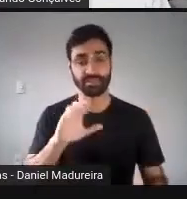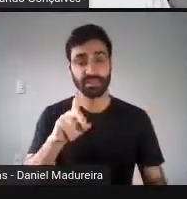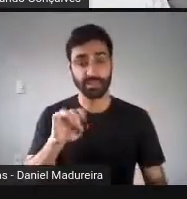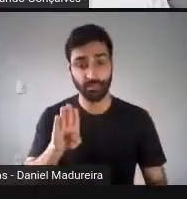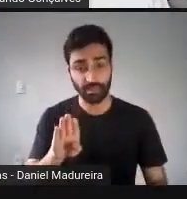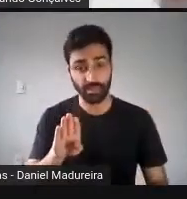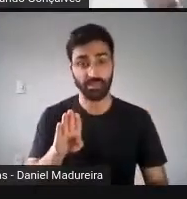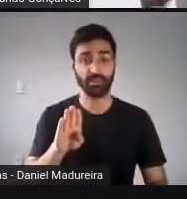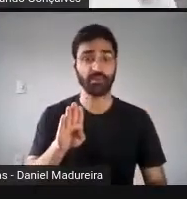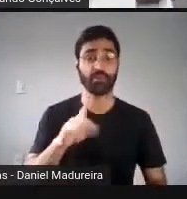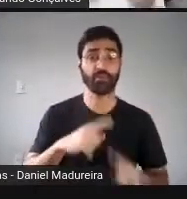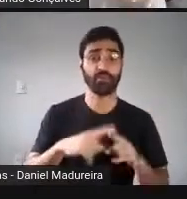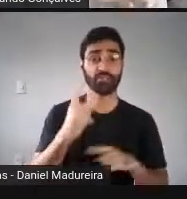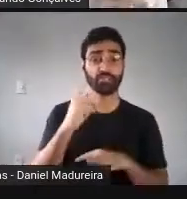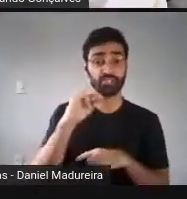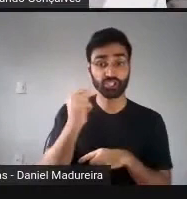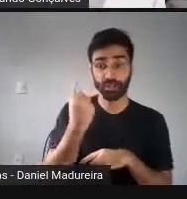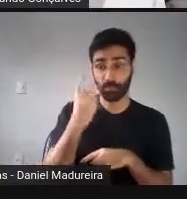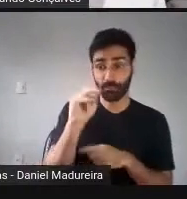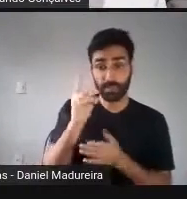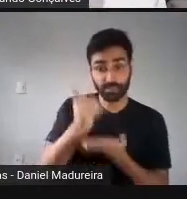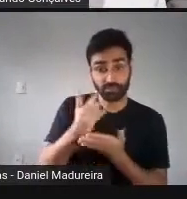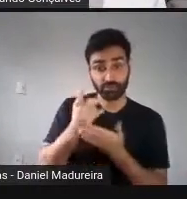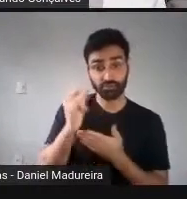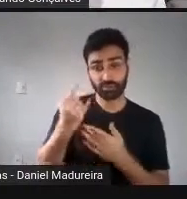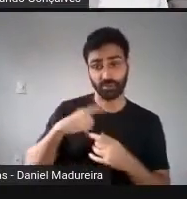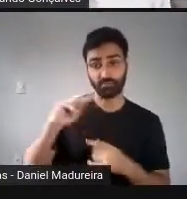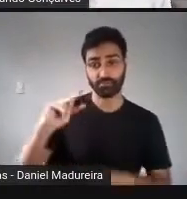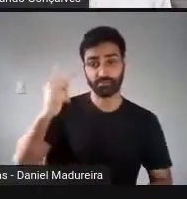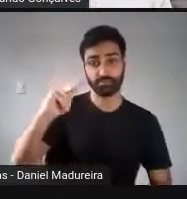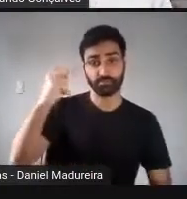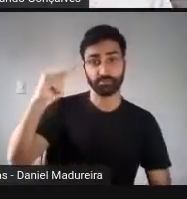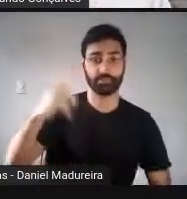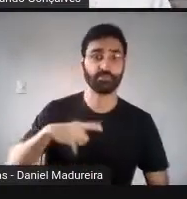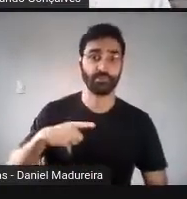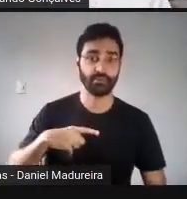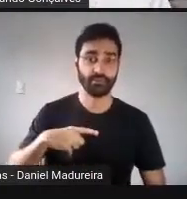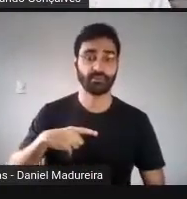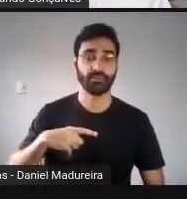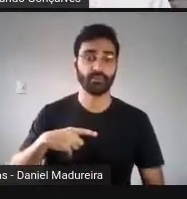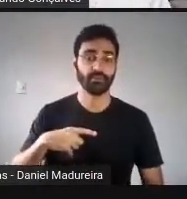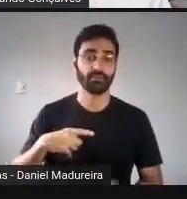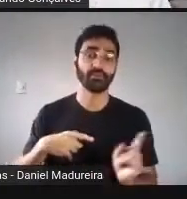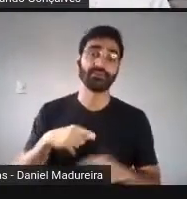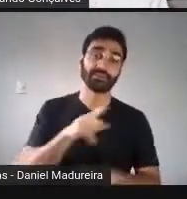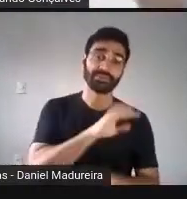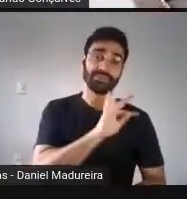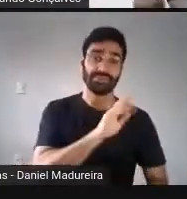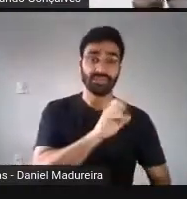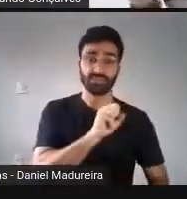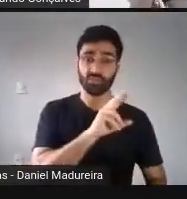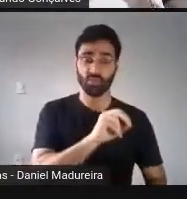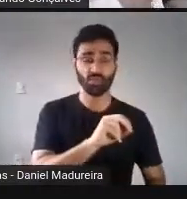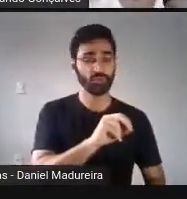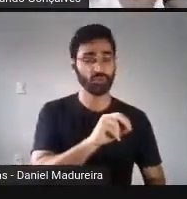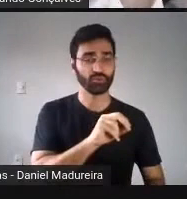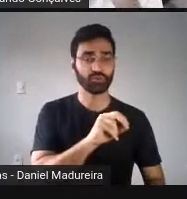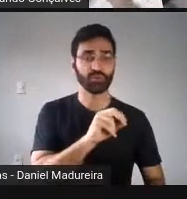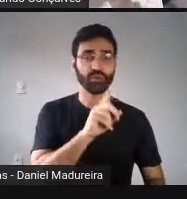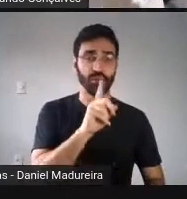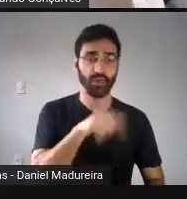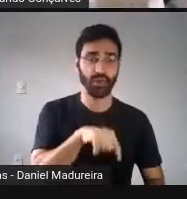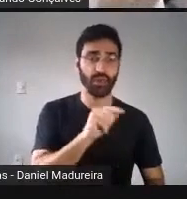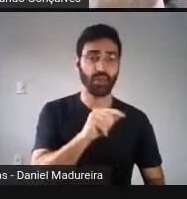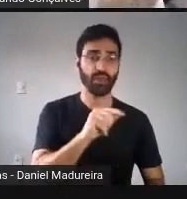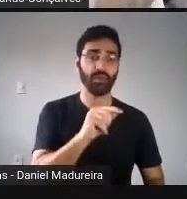investimento DI, eles têm liquidez no mesmo dia, ou seja, D mais zero. Já o Tesouro Selic, ele tem a liquidez de D mais um,